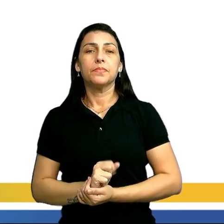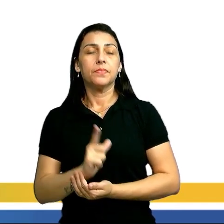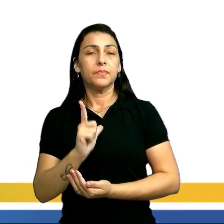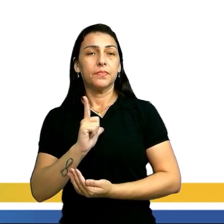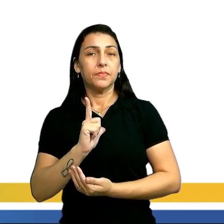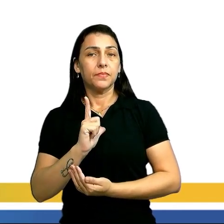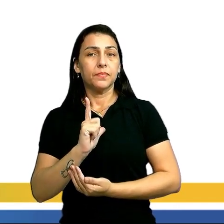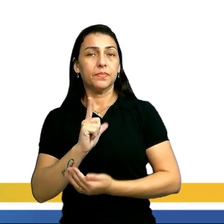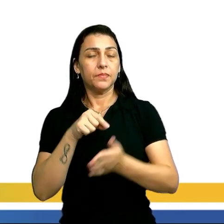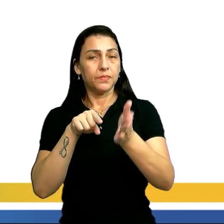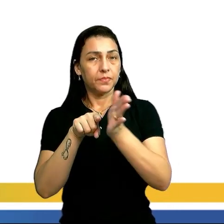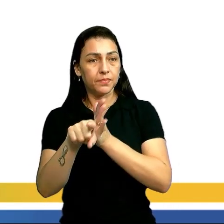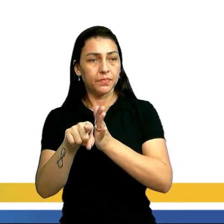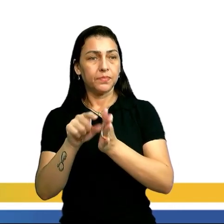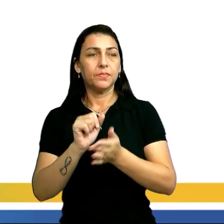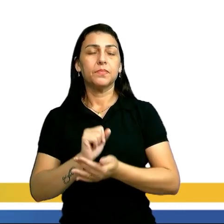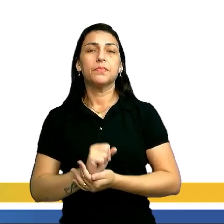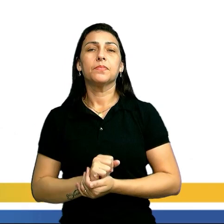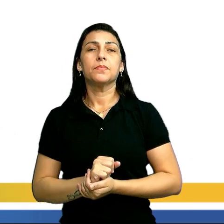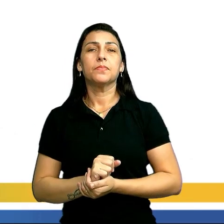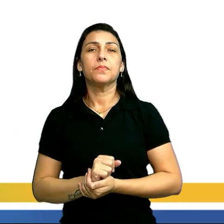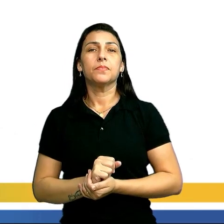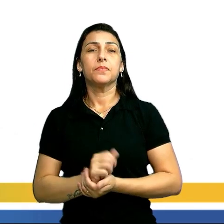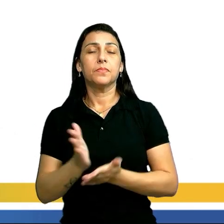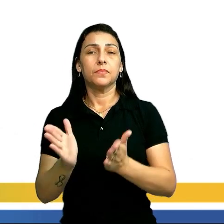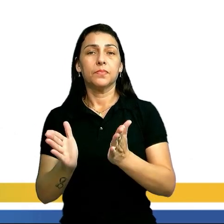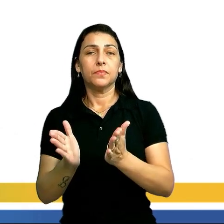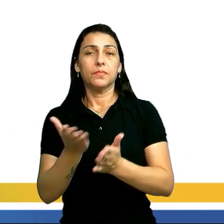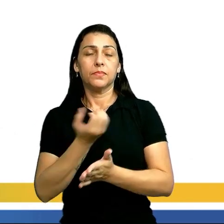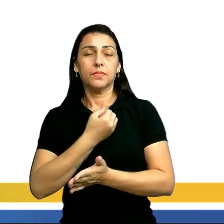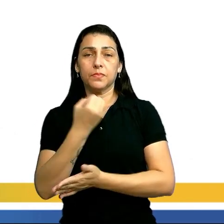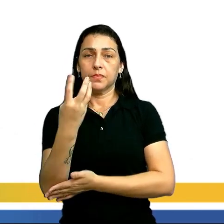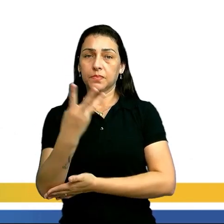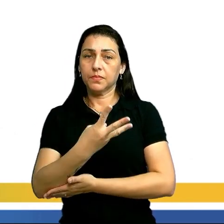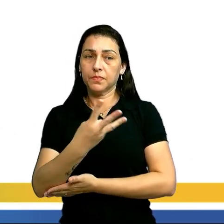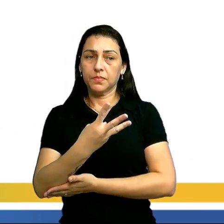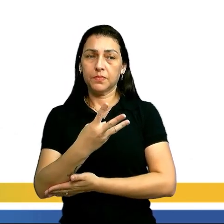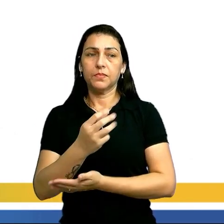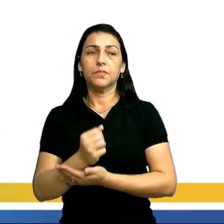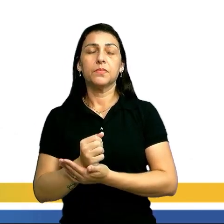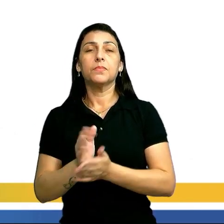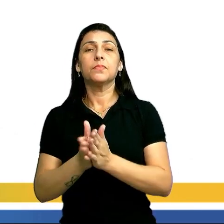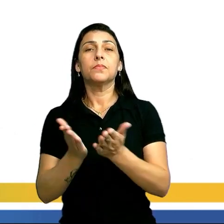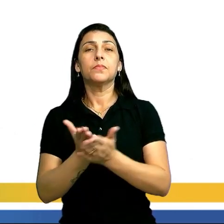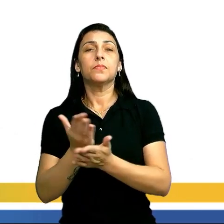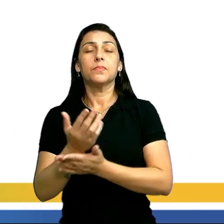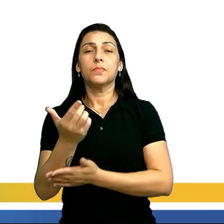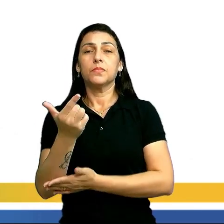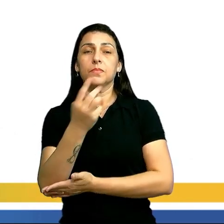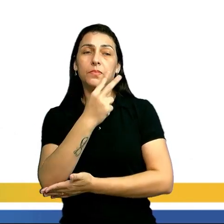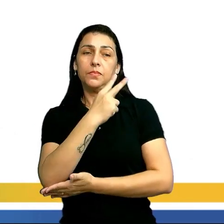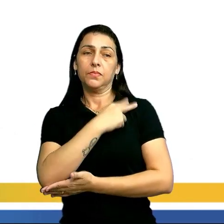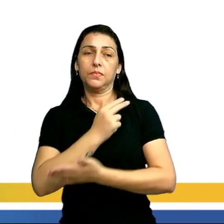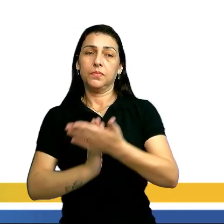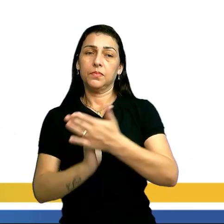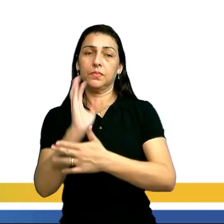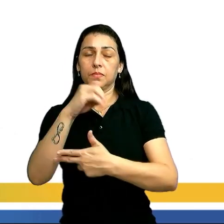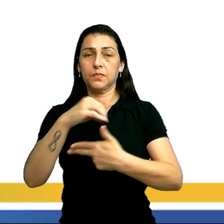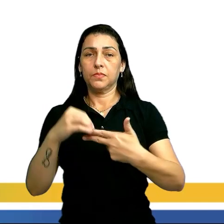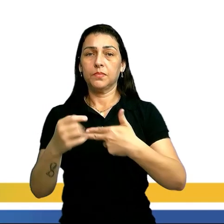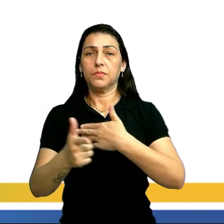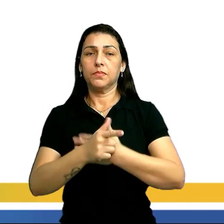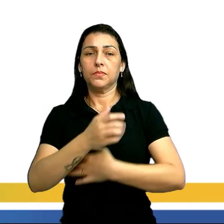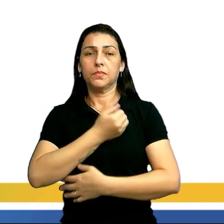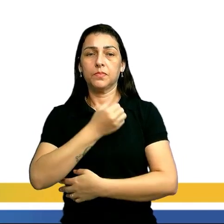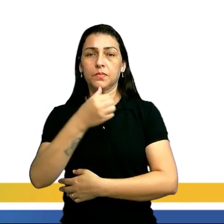Temos aí uma questão. A questão de número 3, tá? Do livro do segundo ano, a prova Enem,